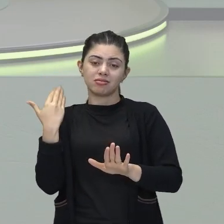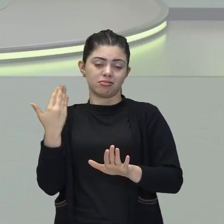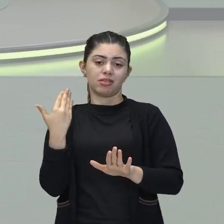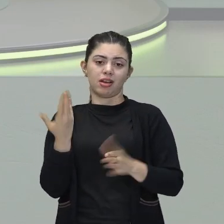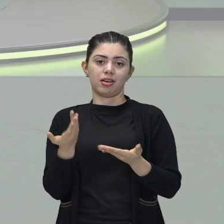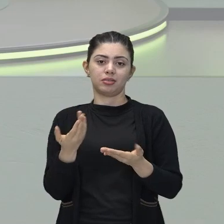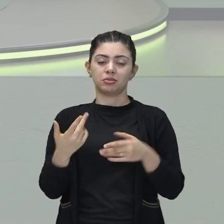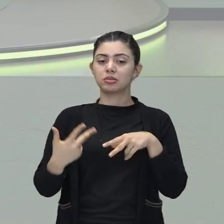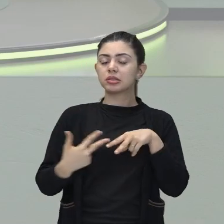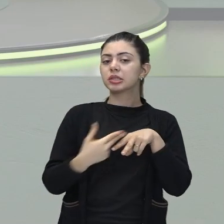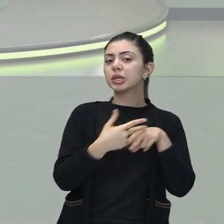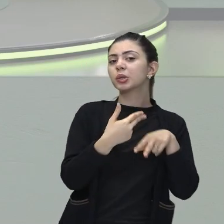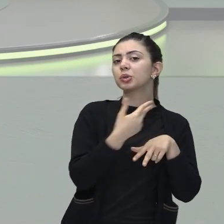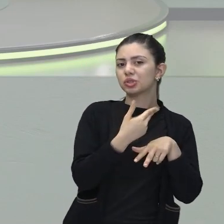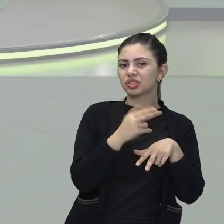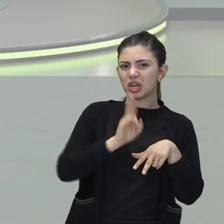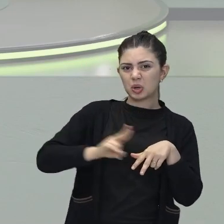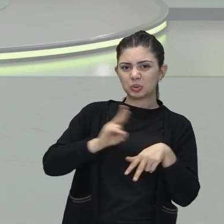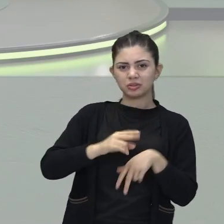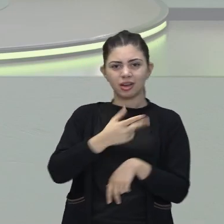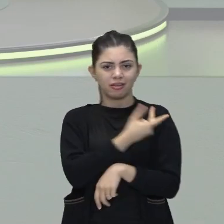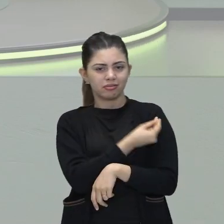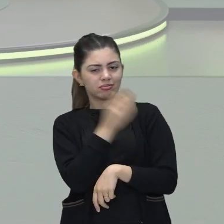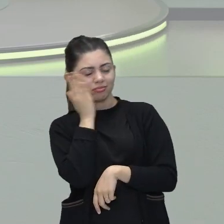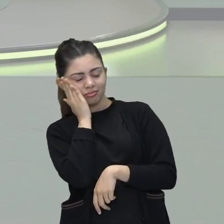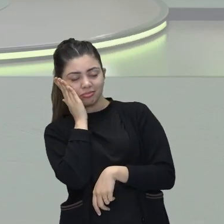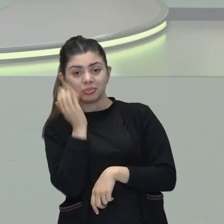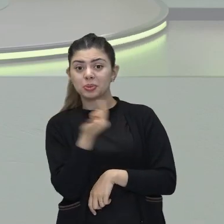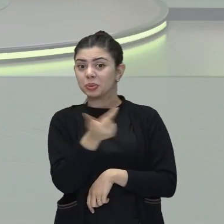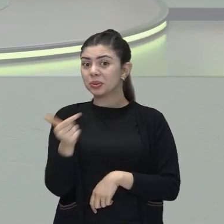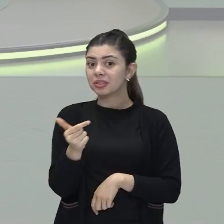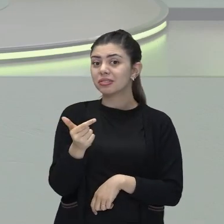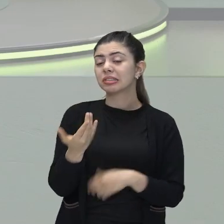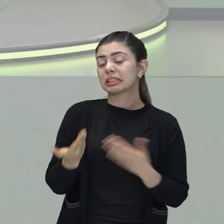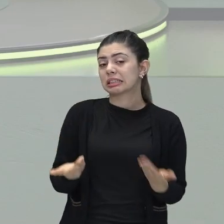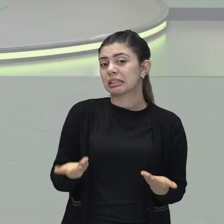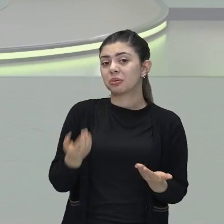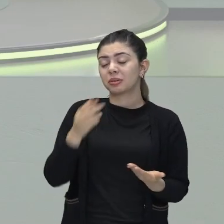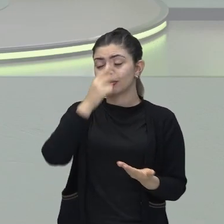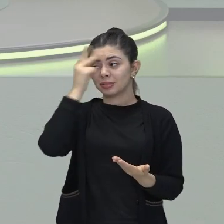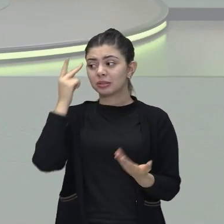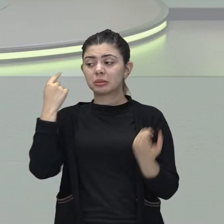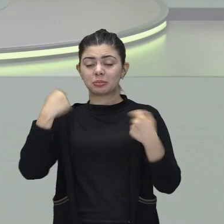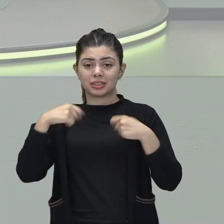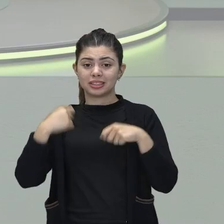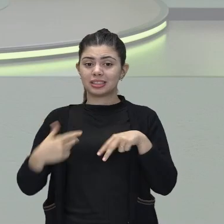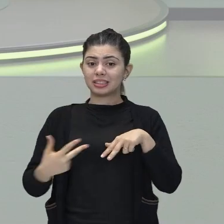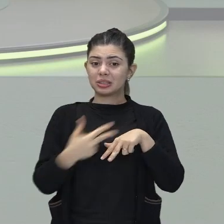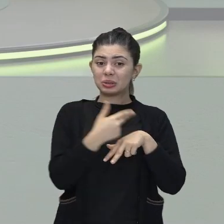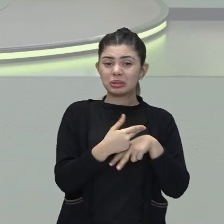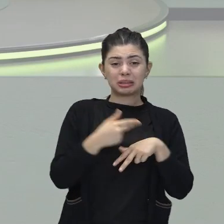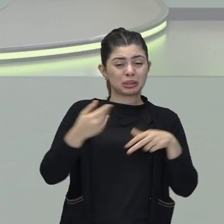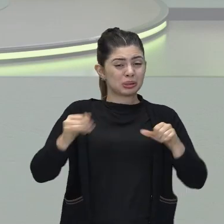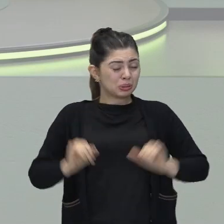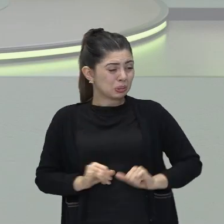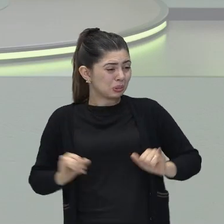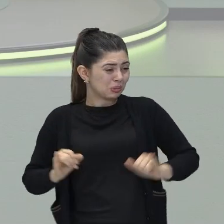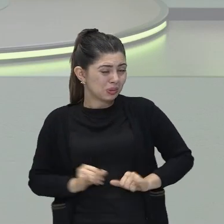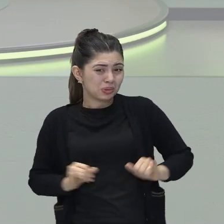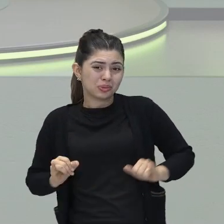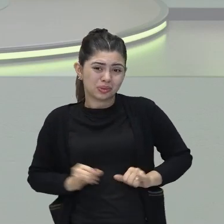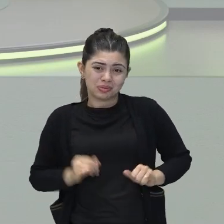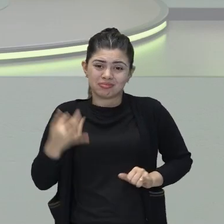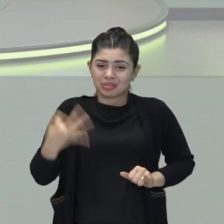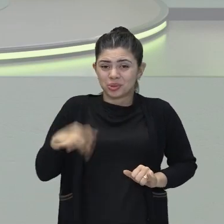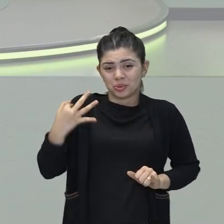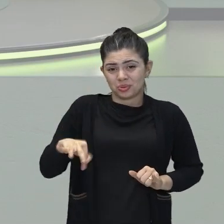nas cirurgias não eram usados anestésicos, então as pessoas que precisavam fazer cirurgia, elas passavam por muito sofrimento. E